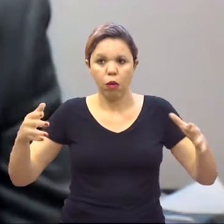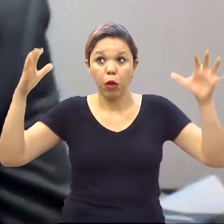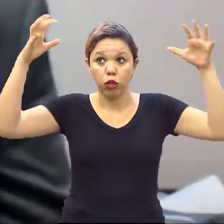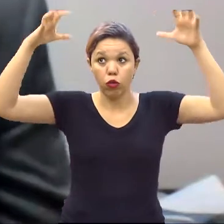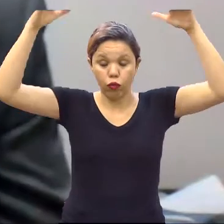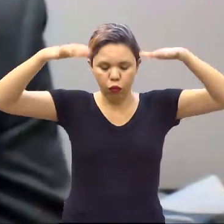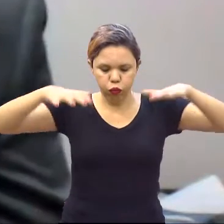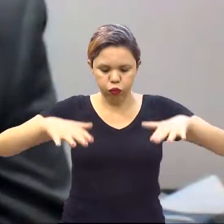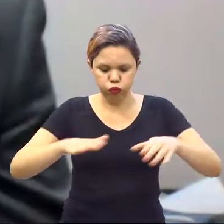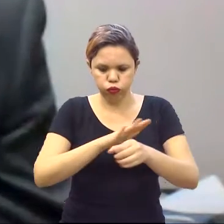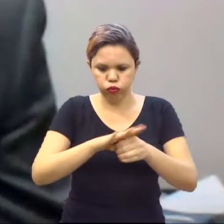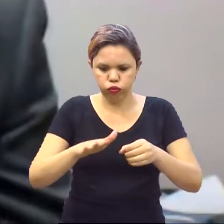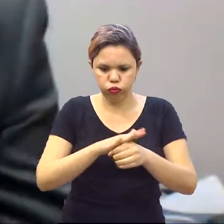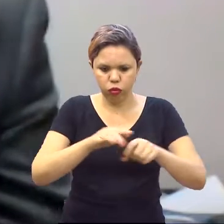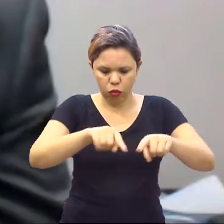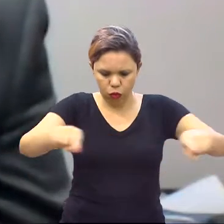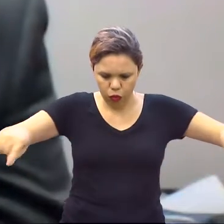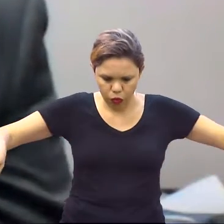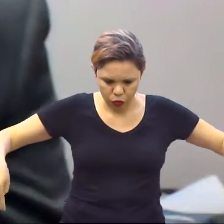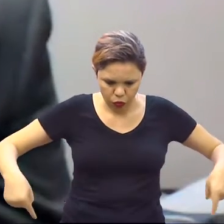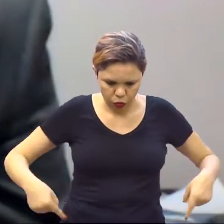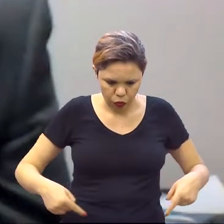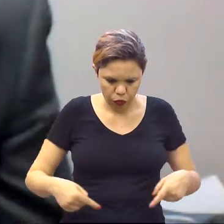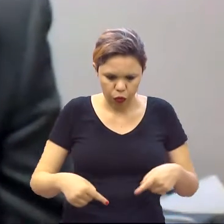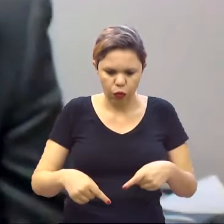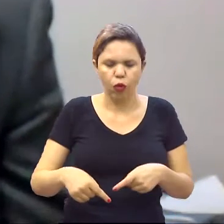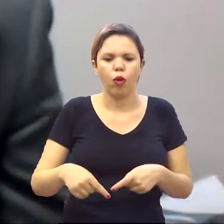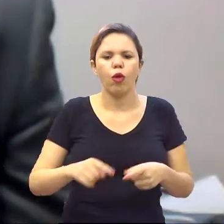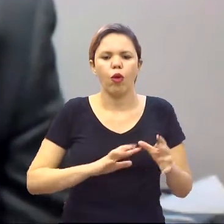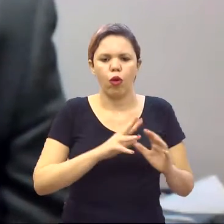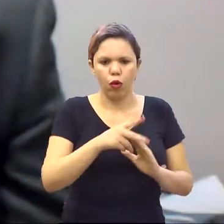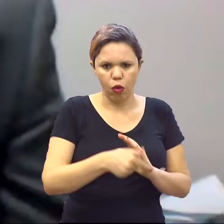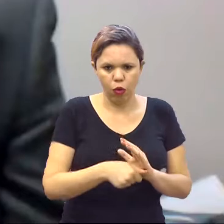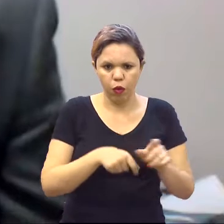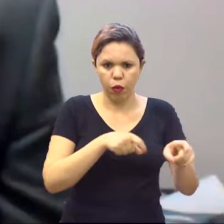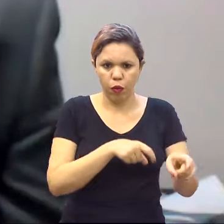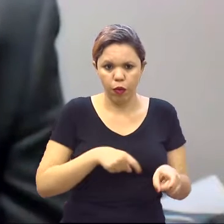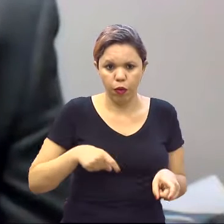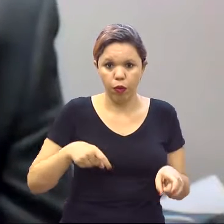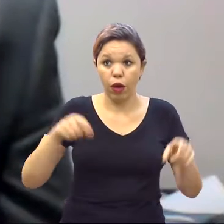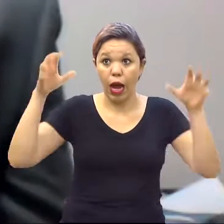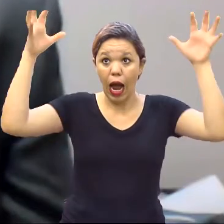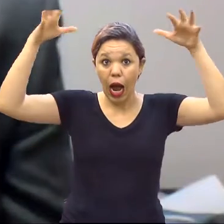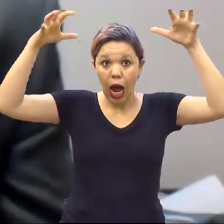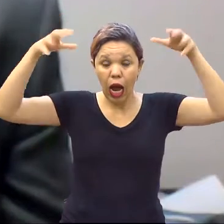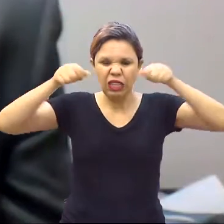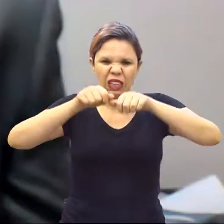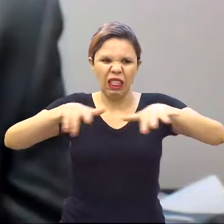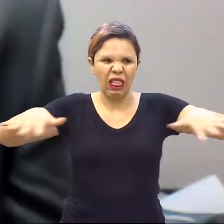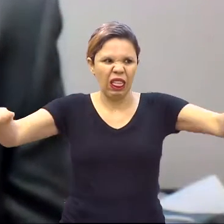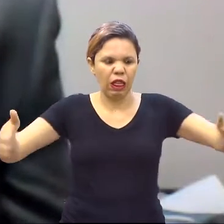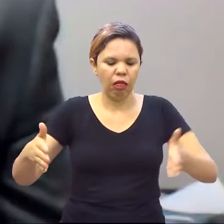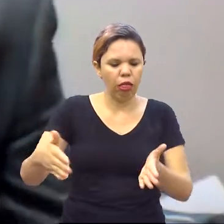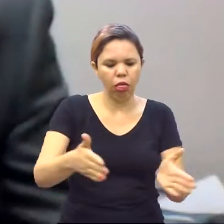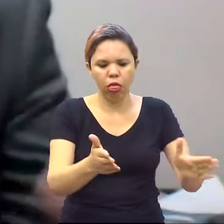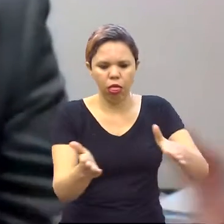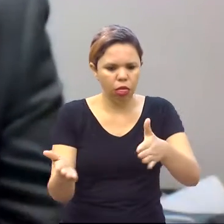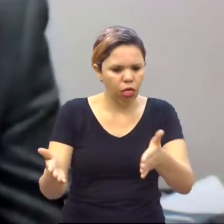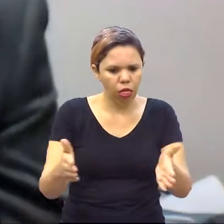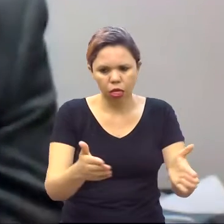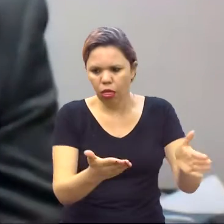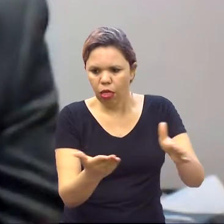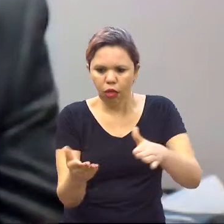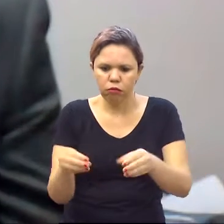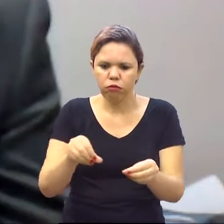retenção, os chamados piscinões ecológicos rurais, para que a água de chuva, ao invés de fazer estragos nas estradas